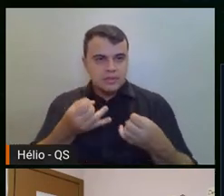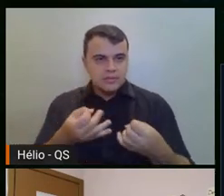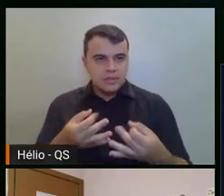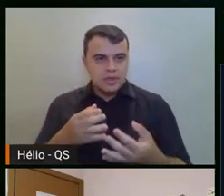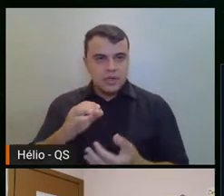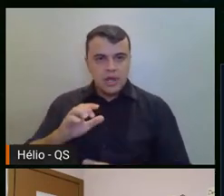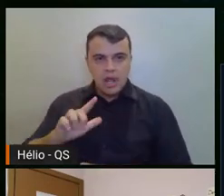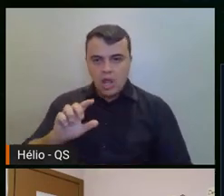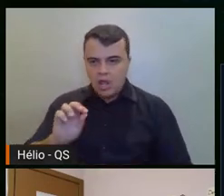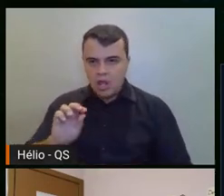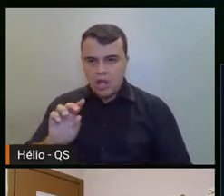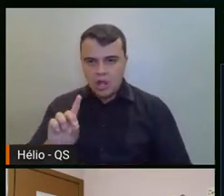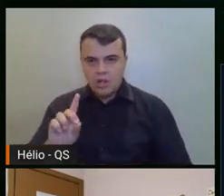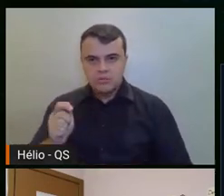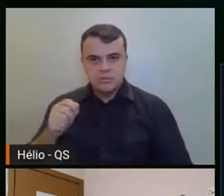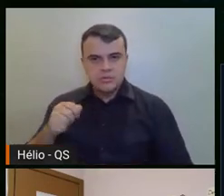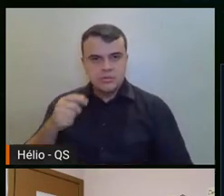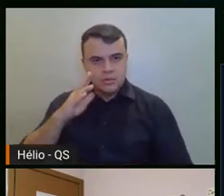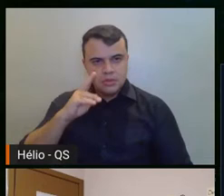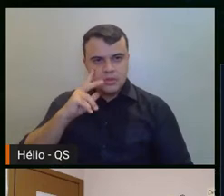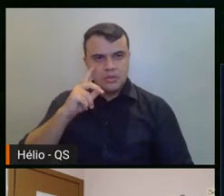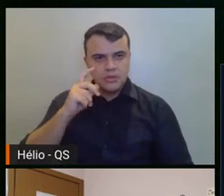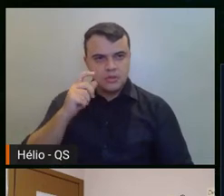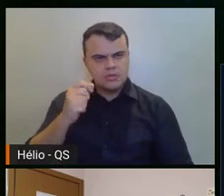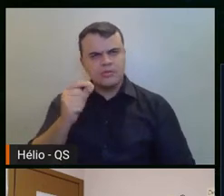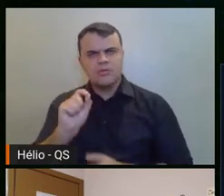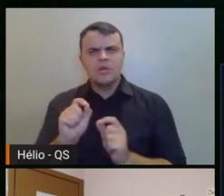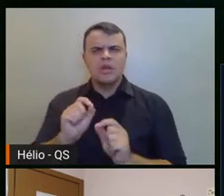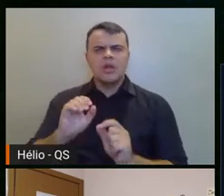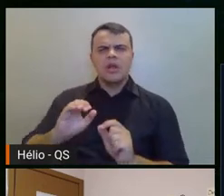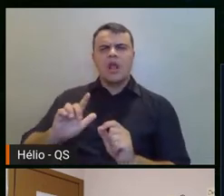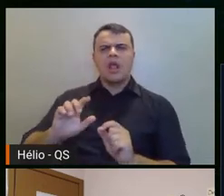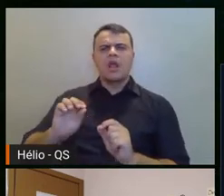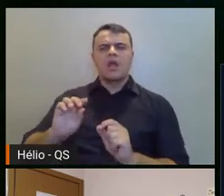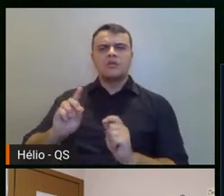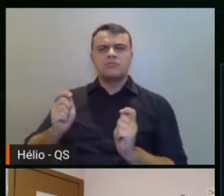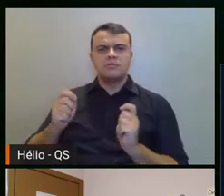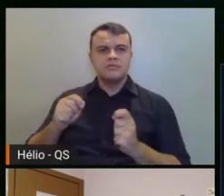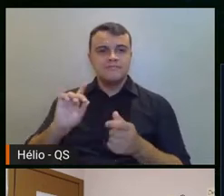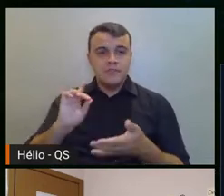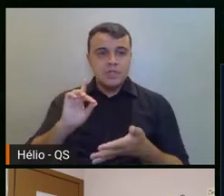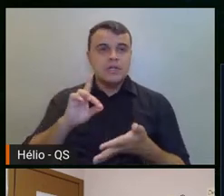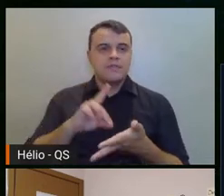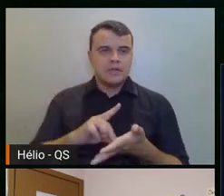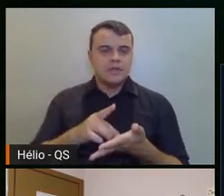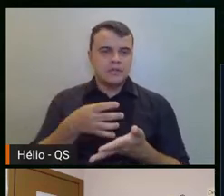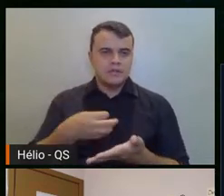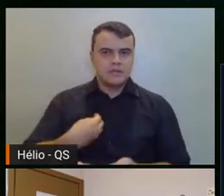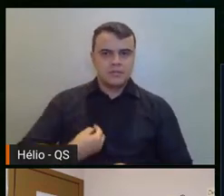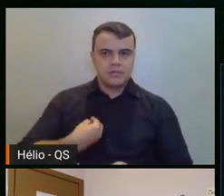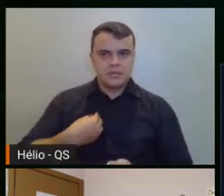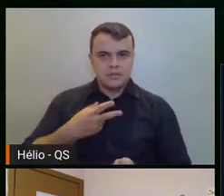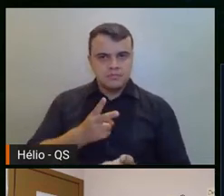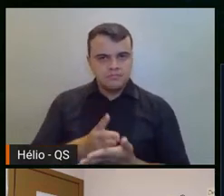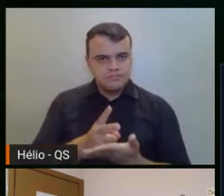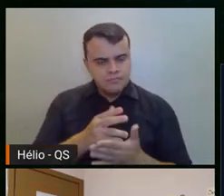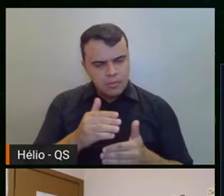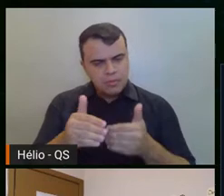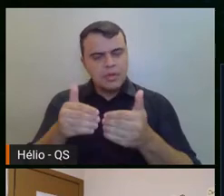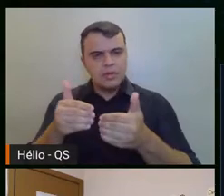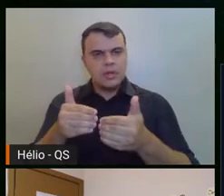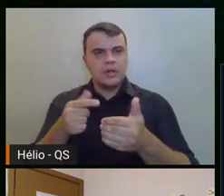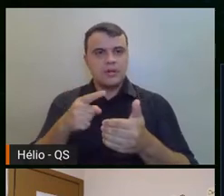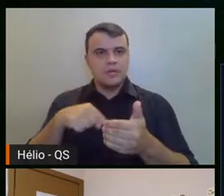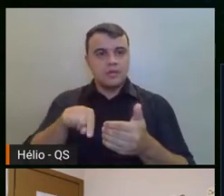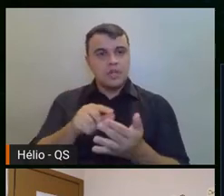de cloud ainda era alguma coisa assim que tava chegando e hoje em dia Cláudia é mais do que realidade já né tá presente aí a todo momento então para